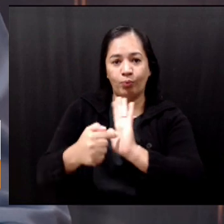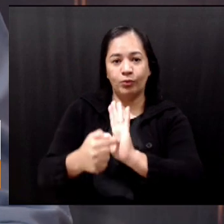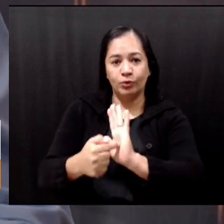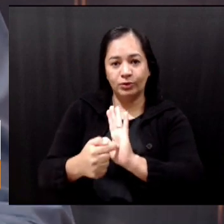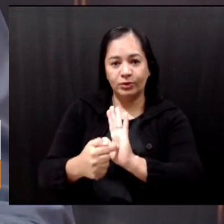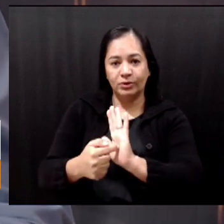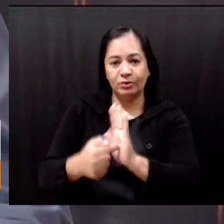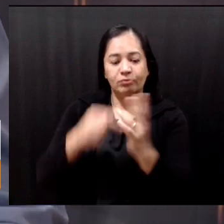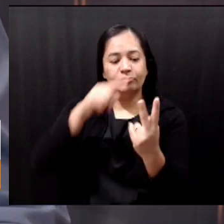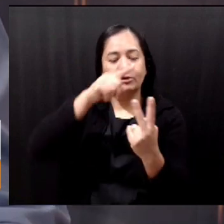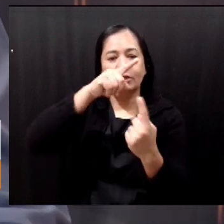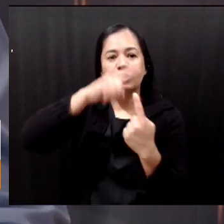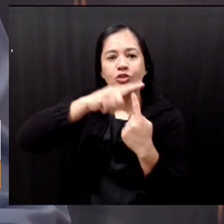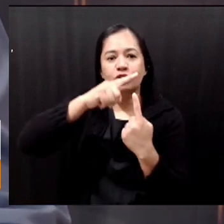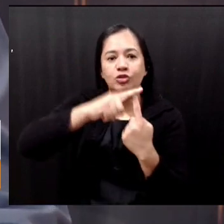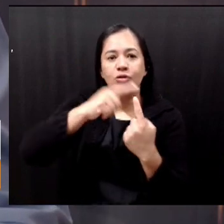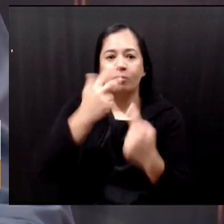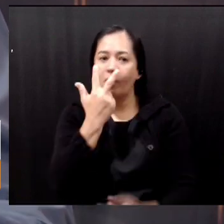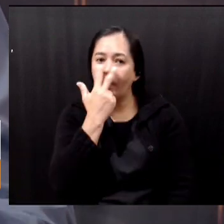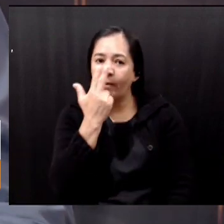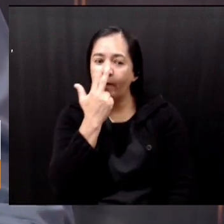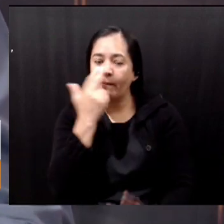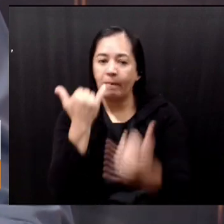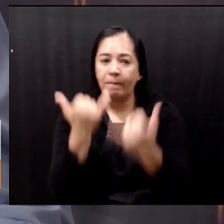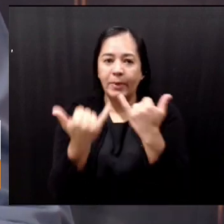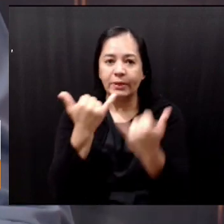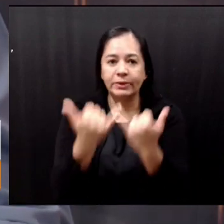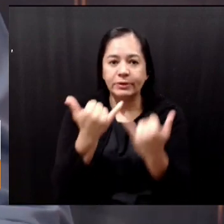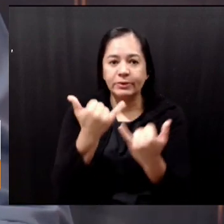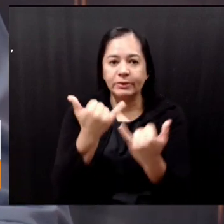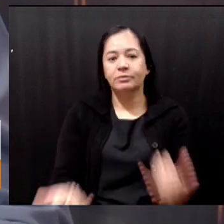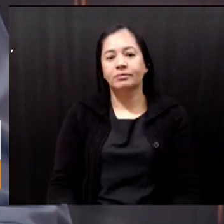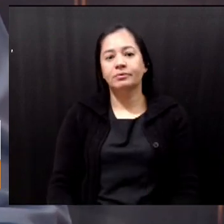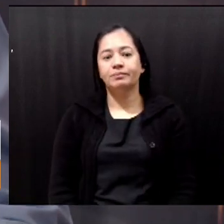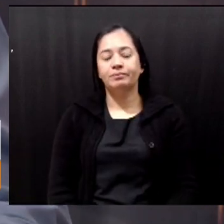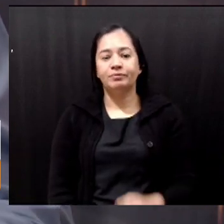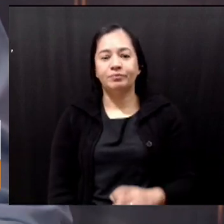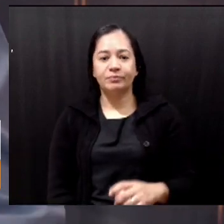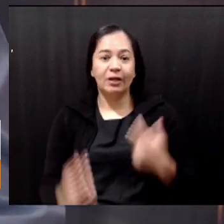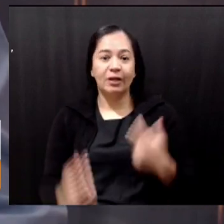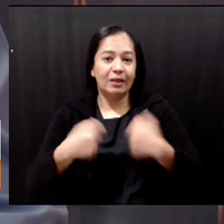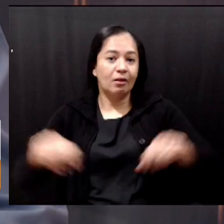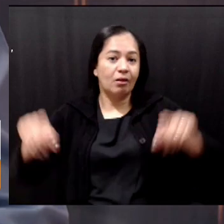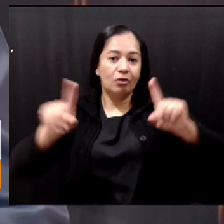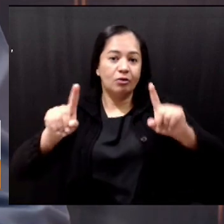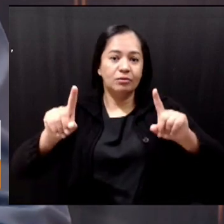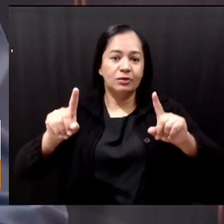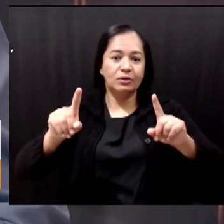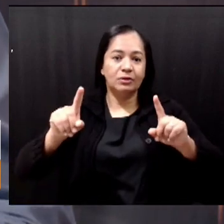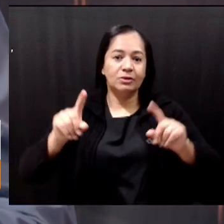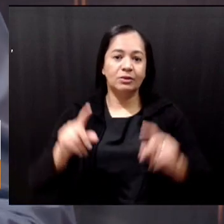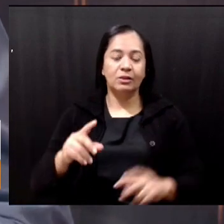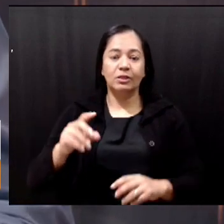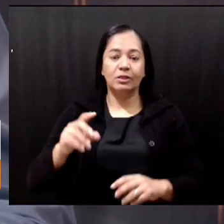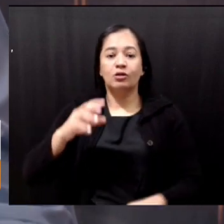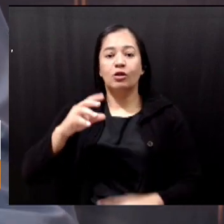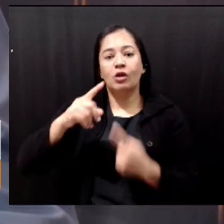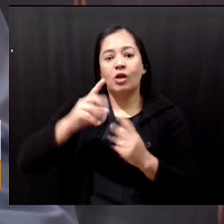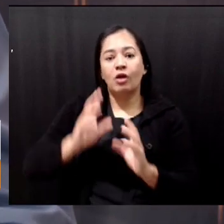né, fenótipos parecidos, não necessariamente tem a mesma função, né.